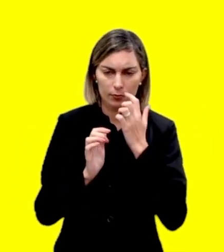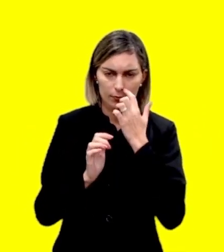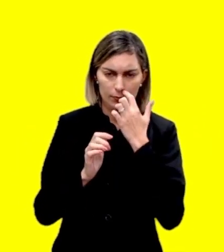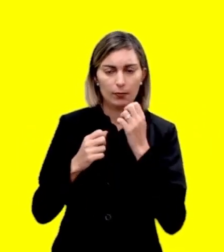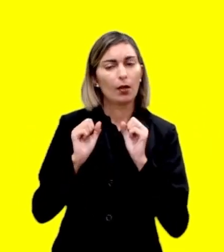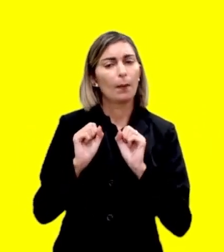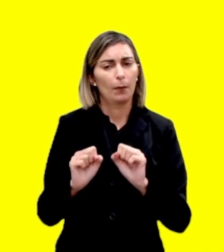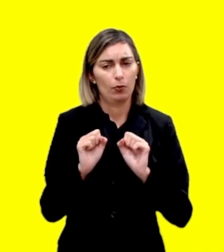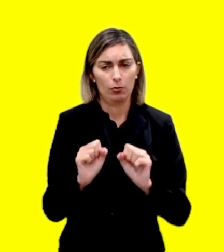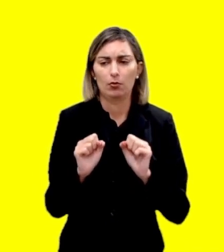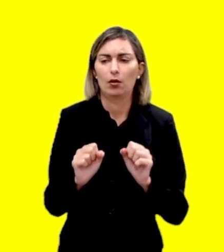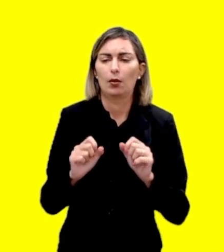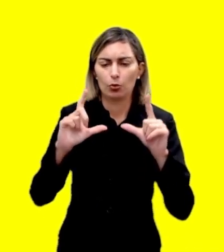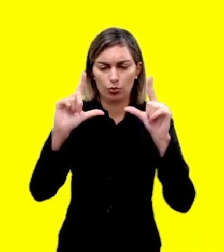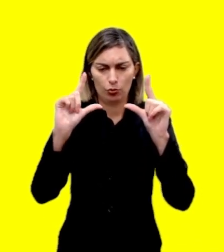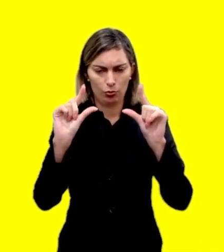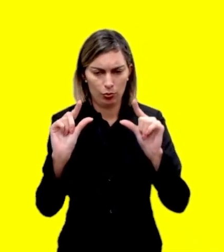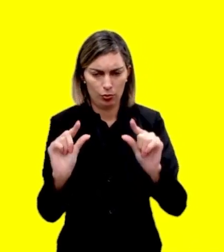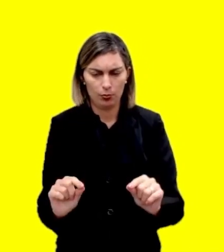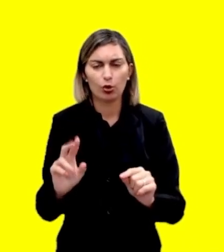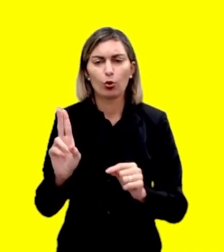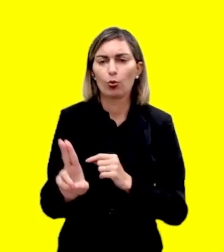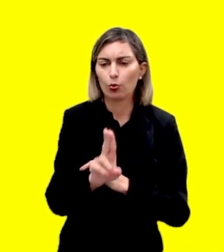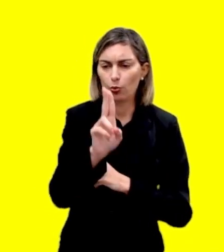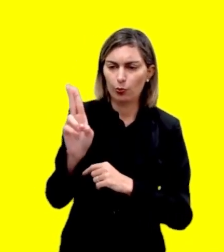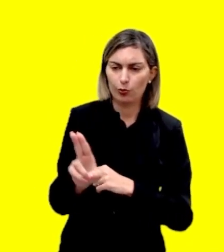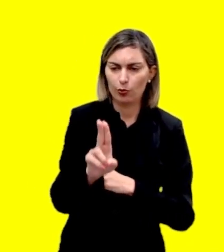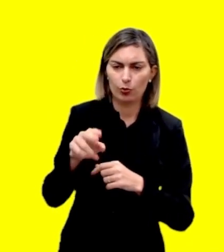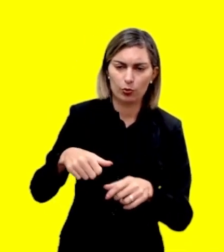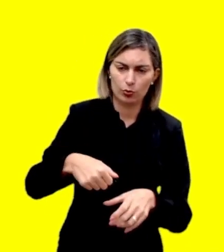Nós podemos diminuir o consumo de plásticos,